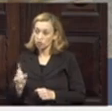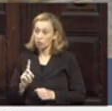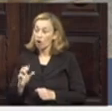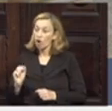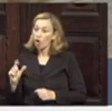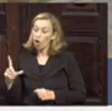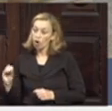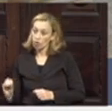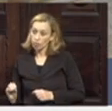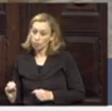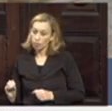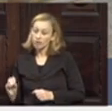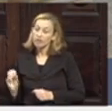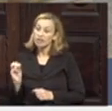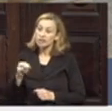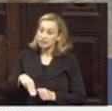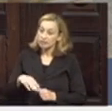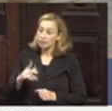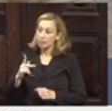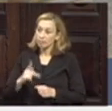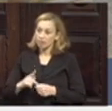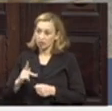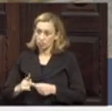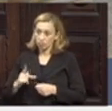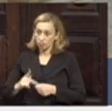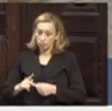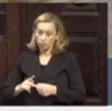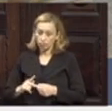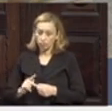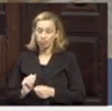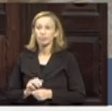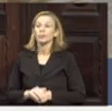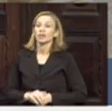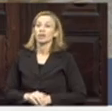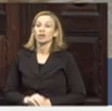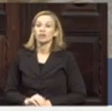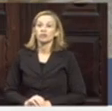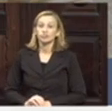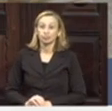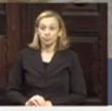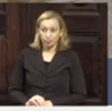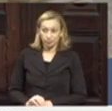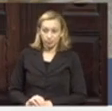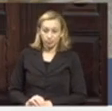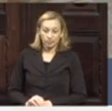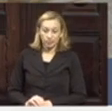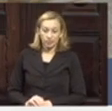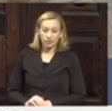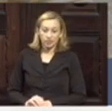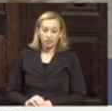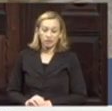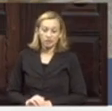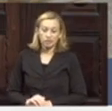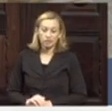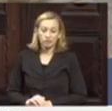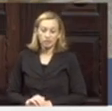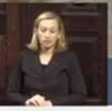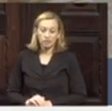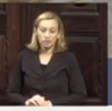Asfalto, o CAP, cimento asfáltico do petróleo, é produzido nas refinarias da Petrobras. O